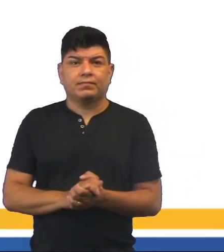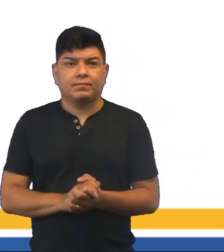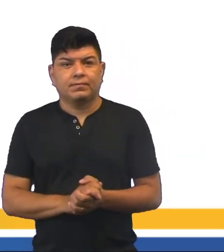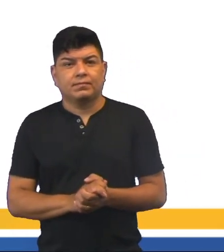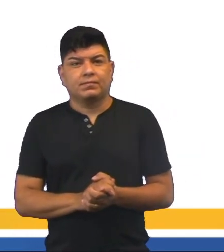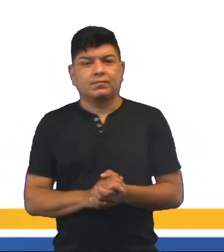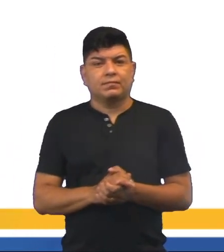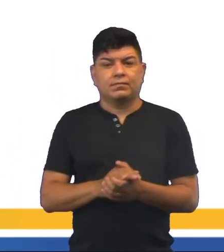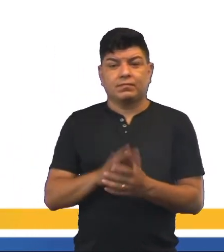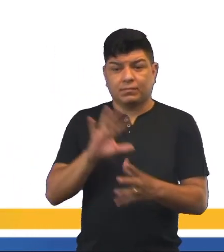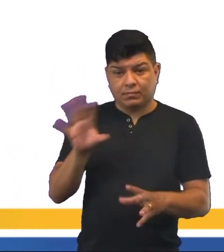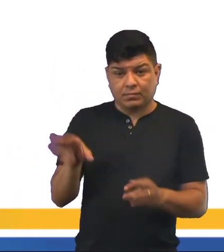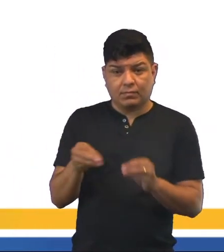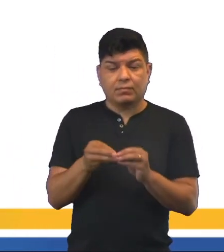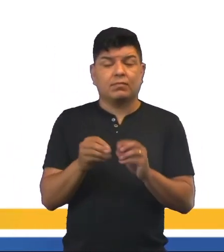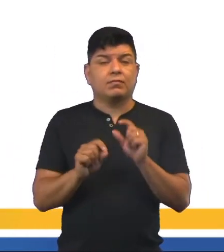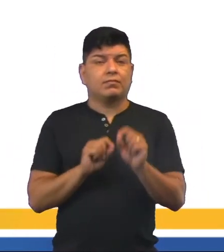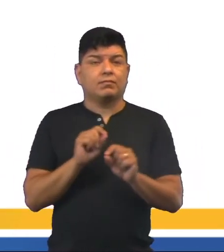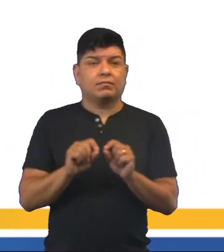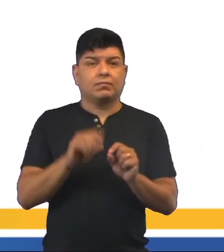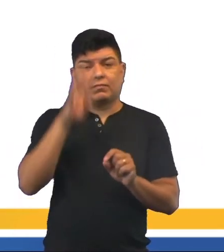Então, o que eu posso concluir? Agora vamos